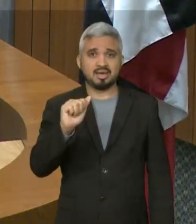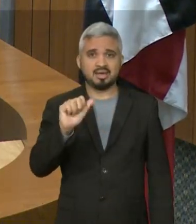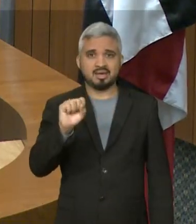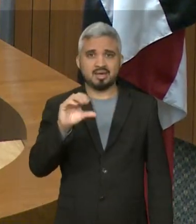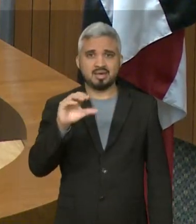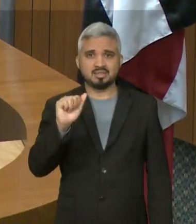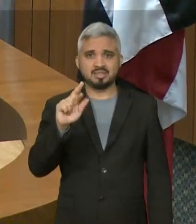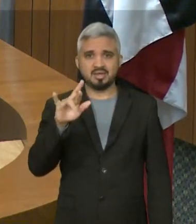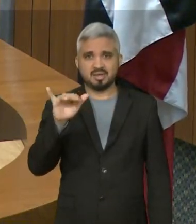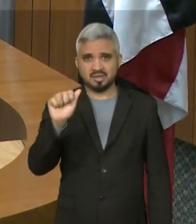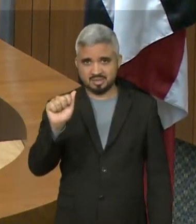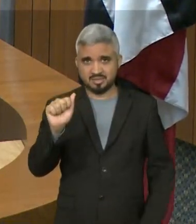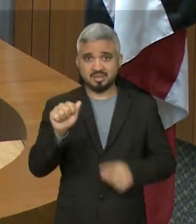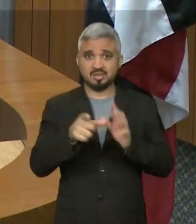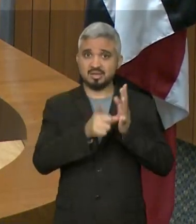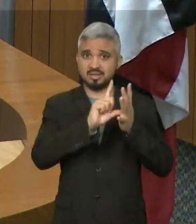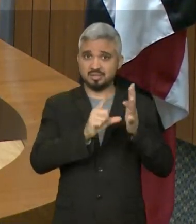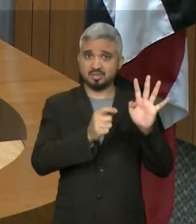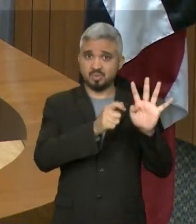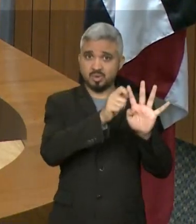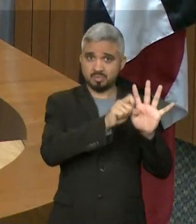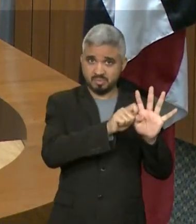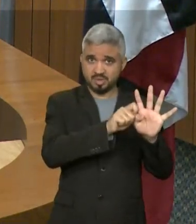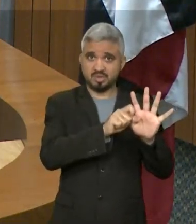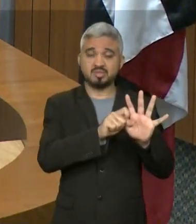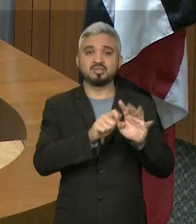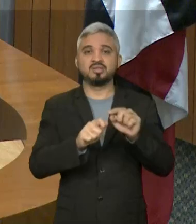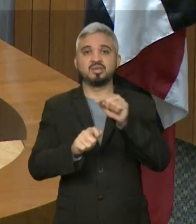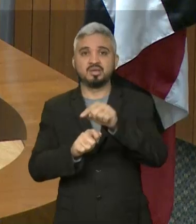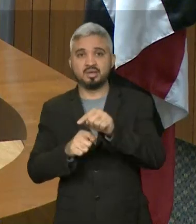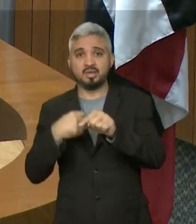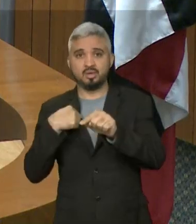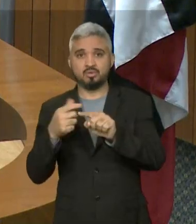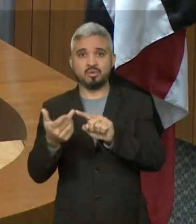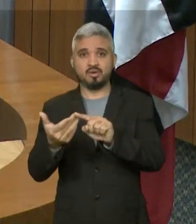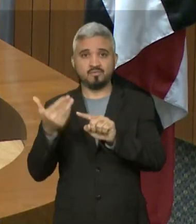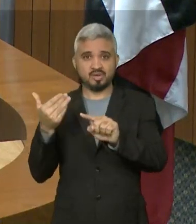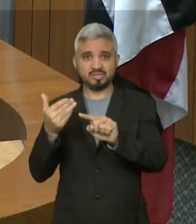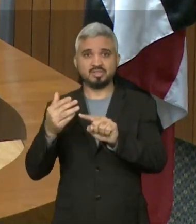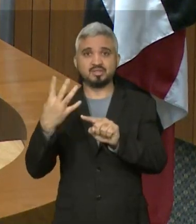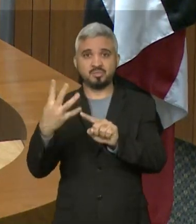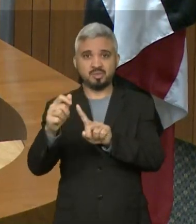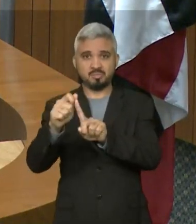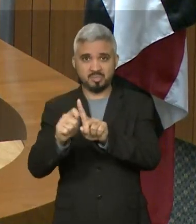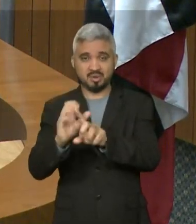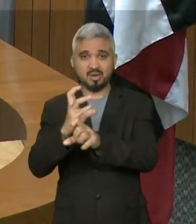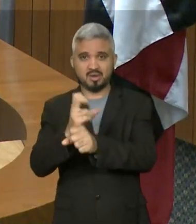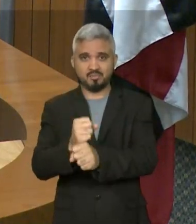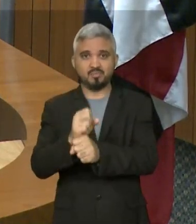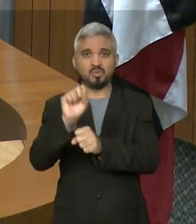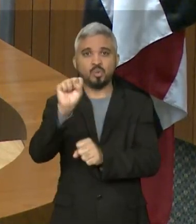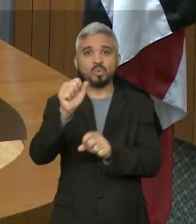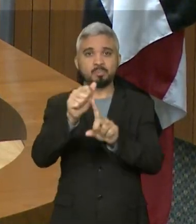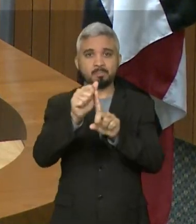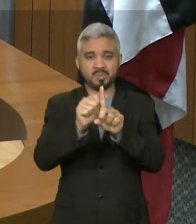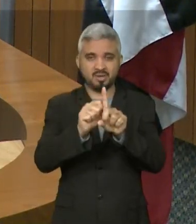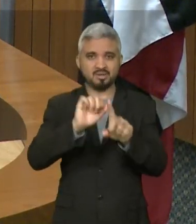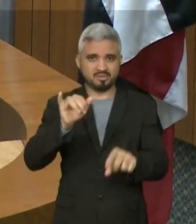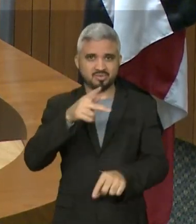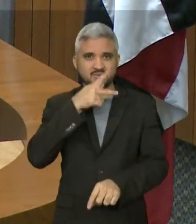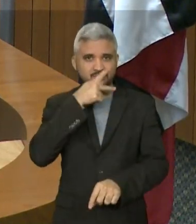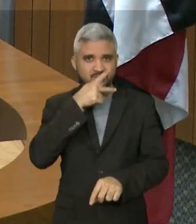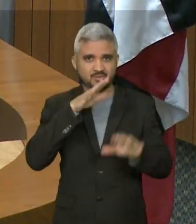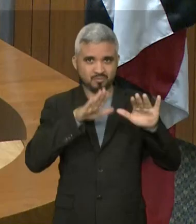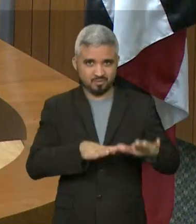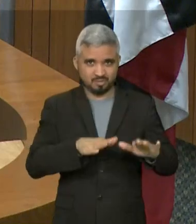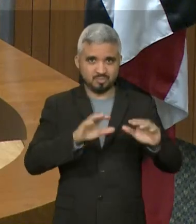e nos representou muito bem. Volto hoje com muita alegria ao nosso parlamento, parlamento esse